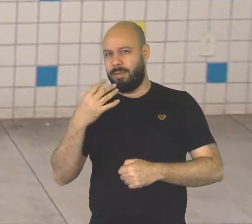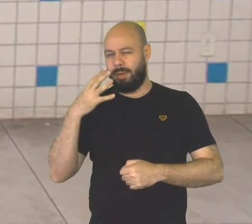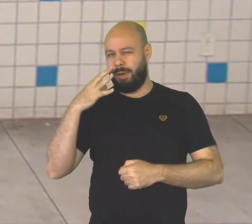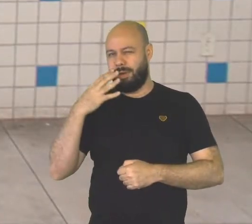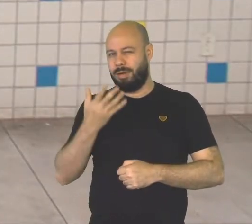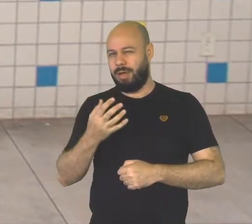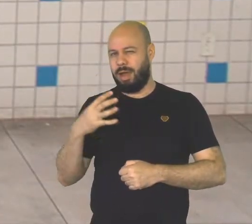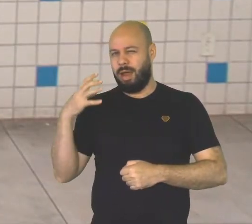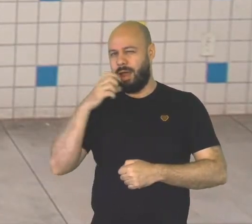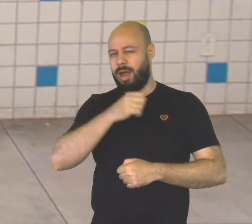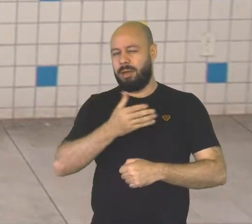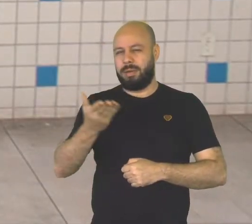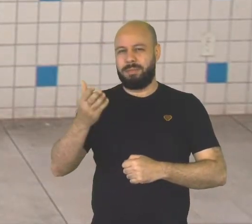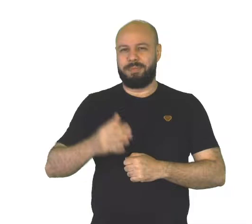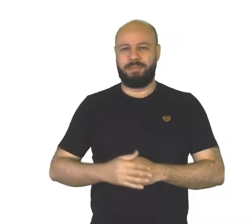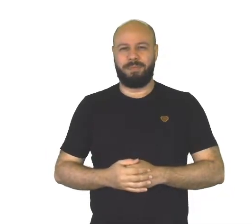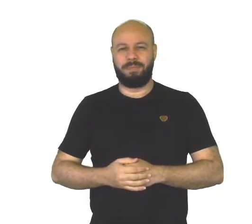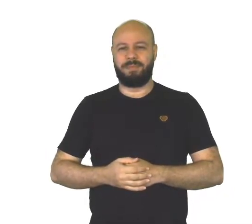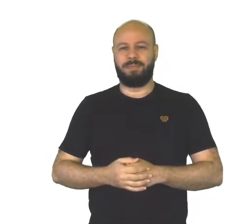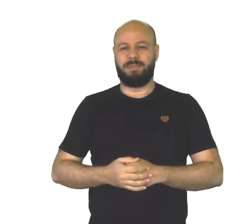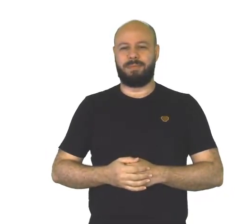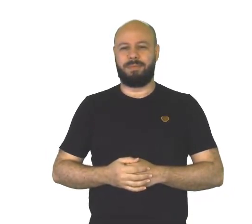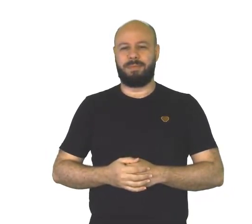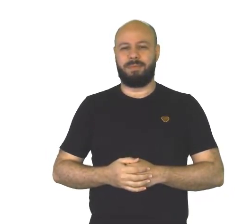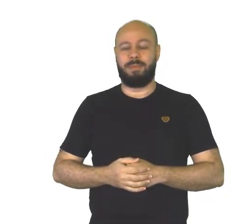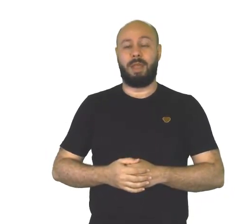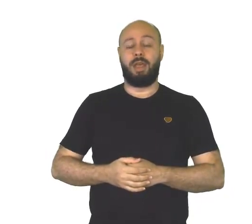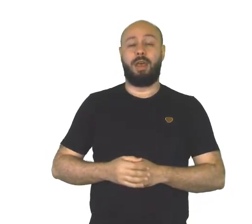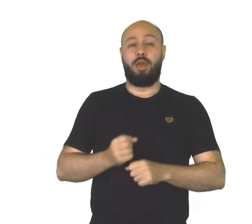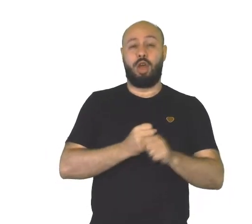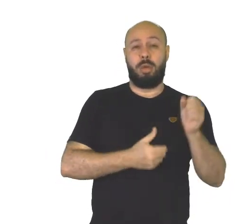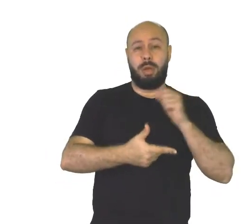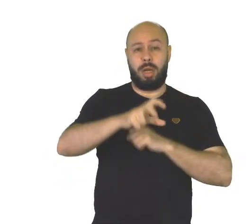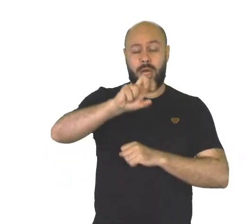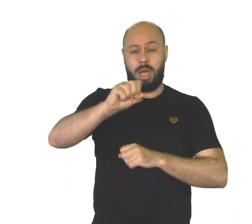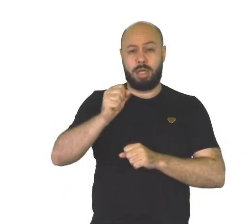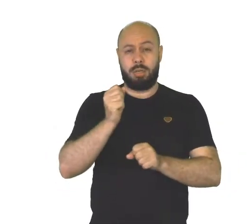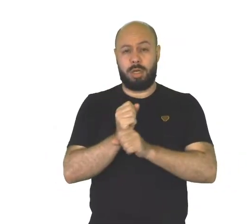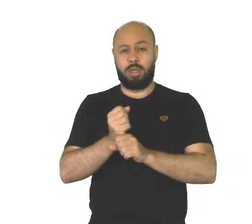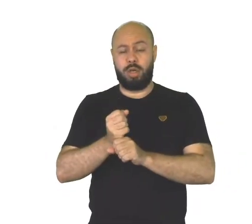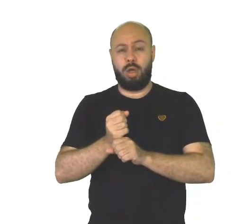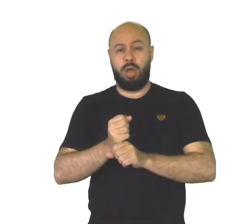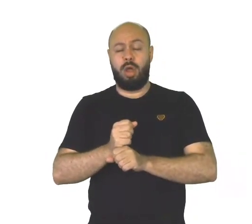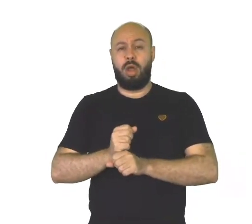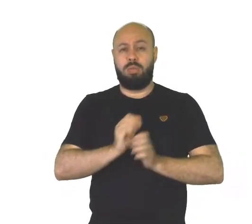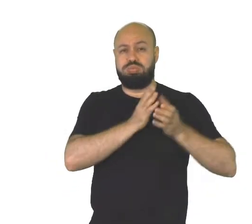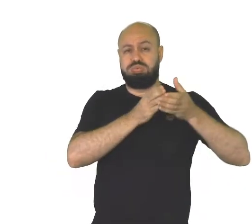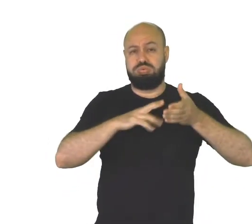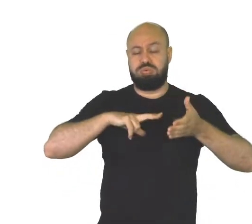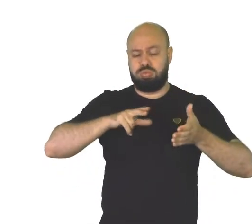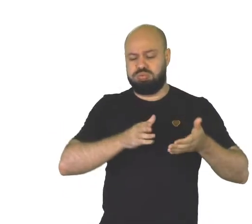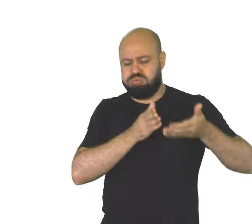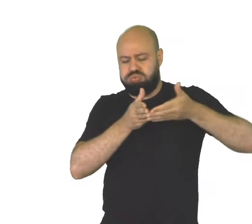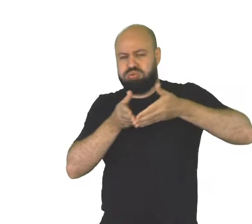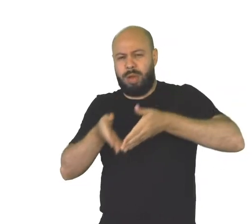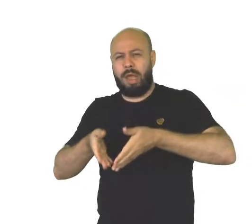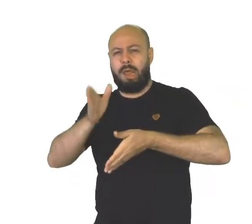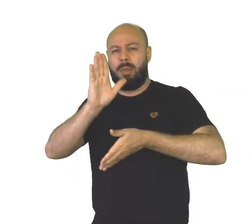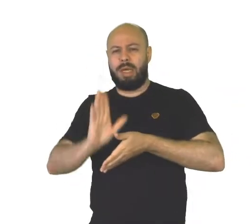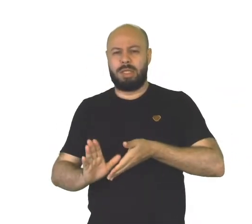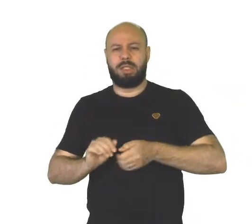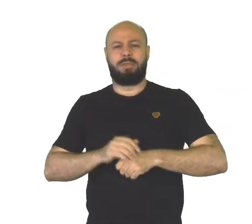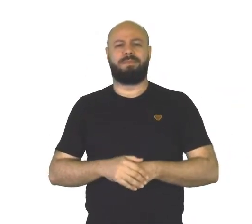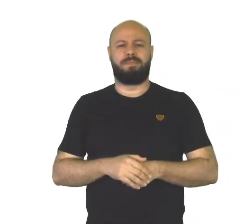vídeo rapidinho então, pessoal? Em 1500, o Brasil foi descoberto pelos portugueses que colonializaram o